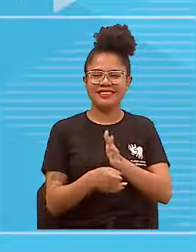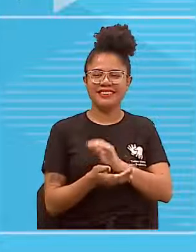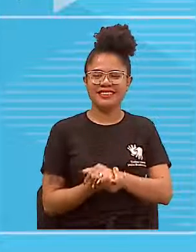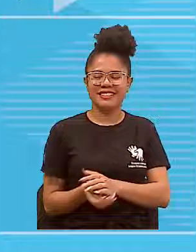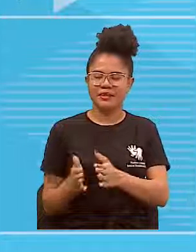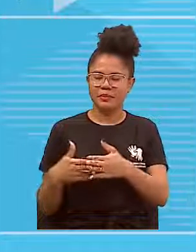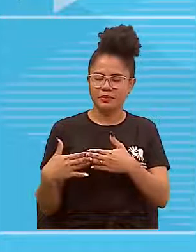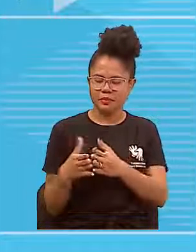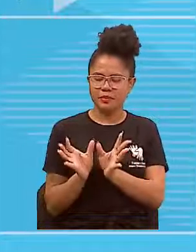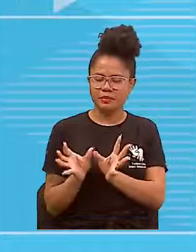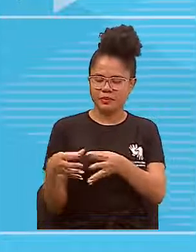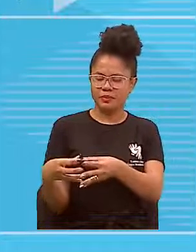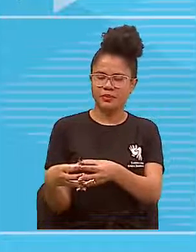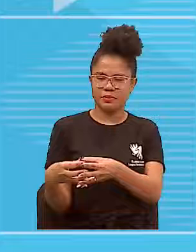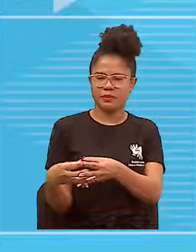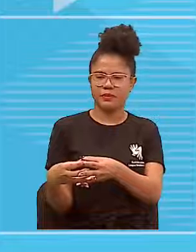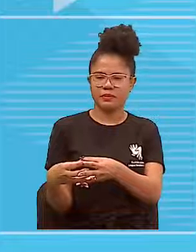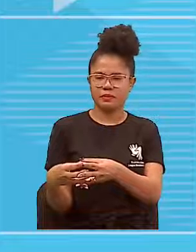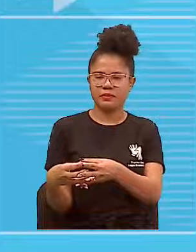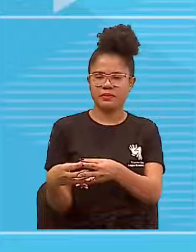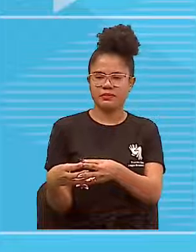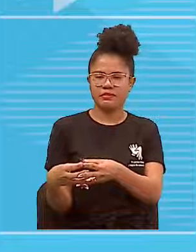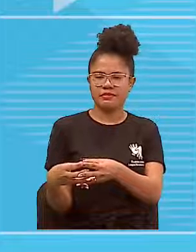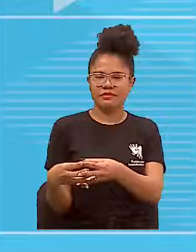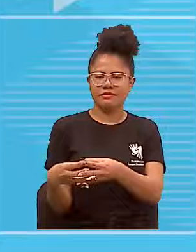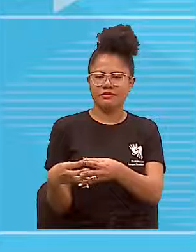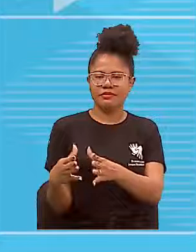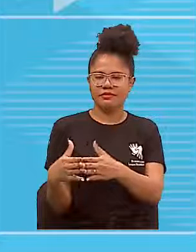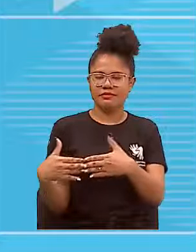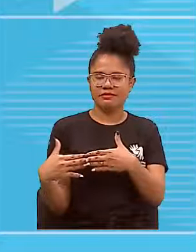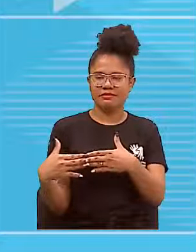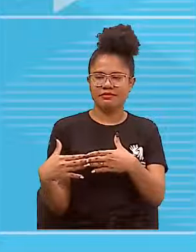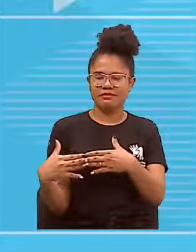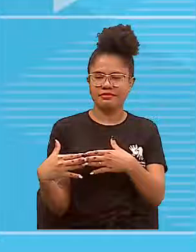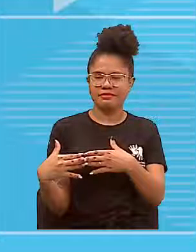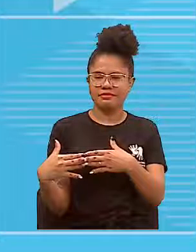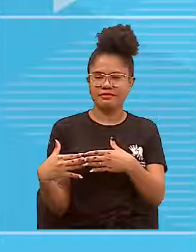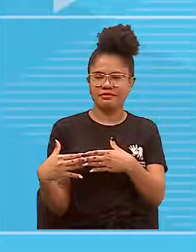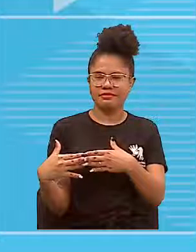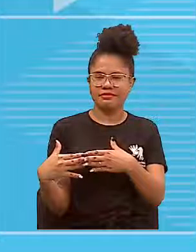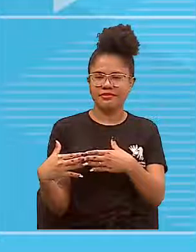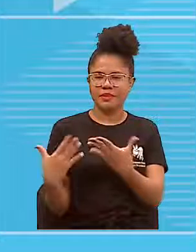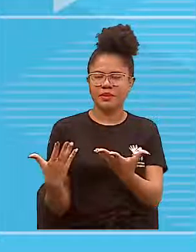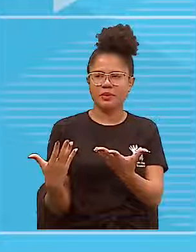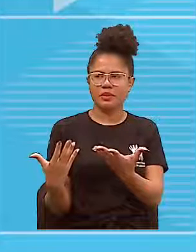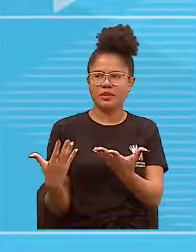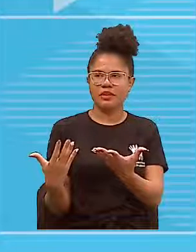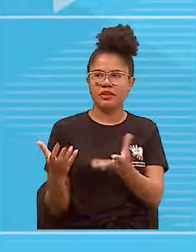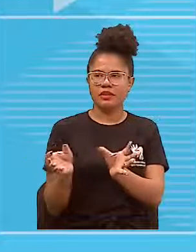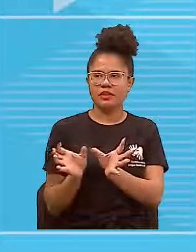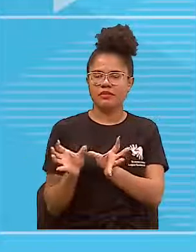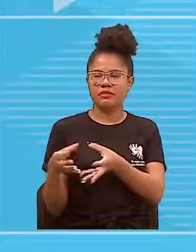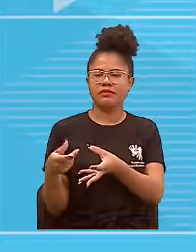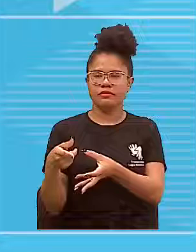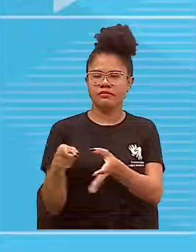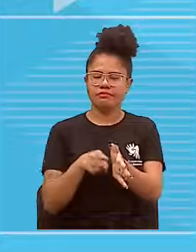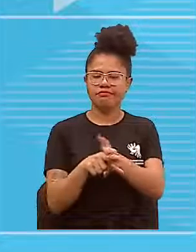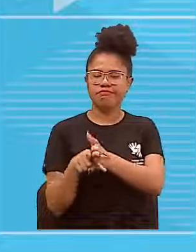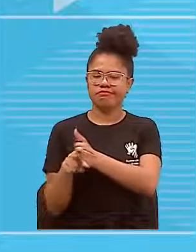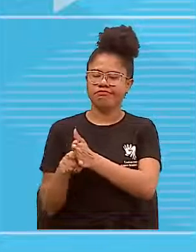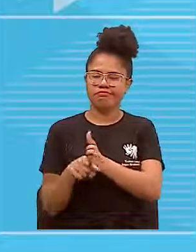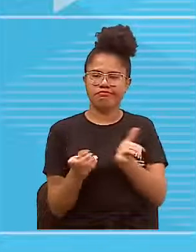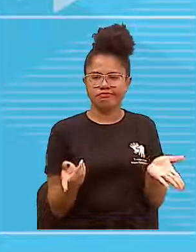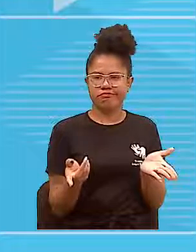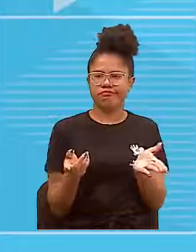para uma equipe, Leia, ela pede para uma equipe, Gabriel, fazer um levantamento de dados.